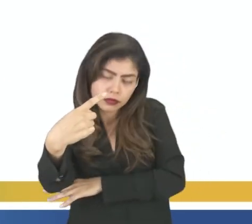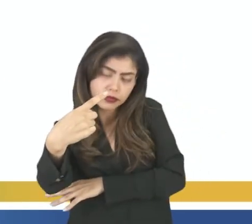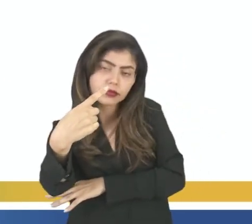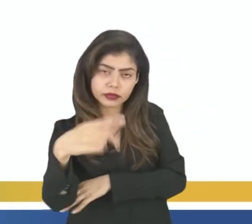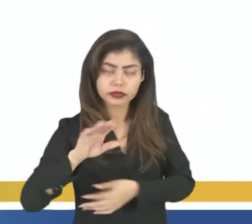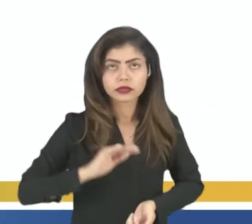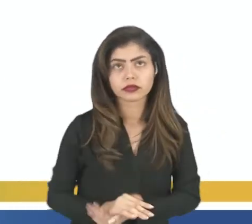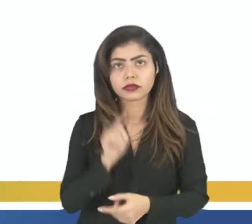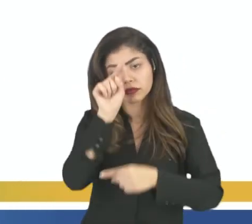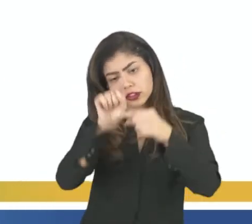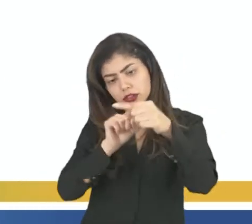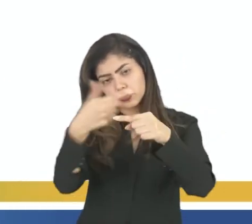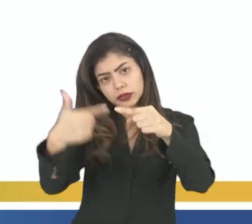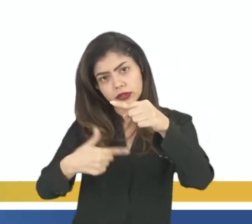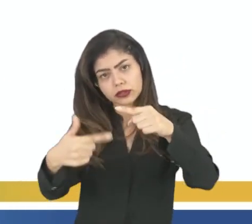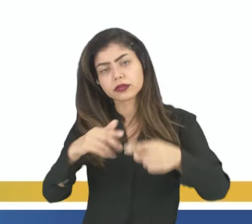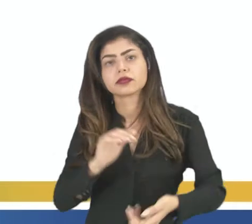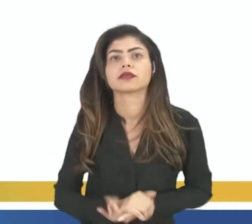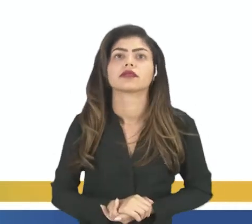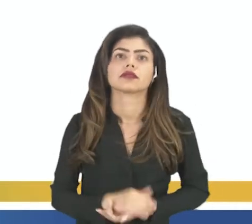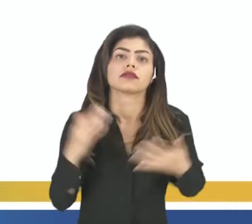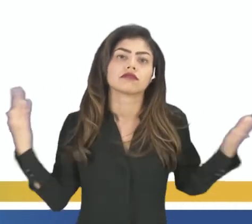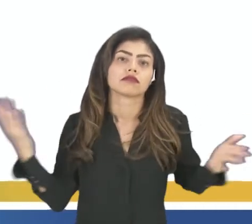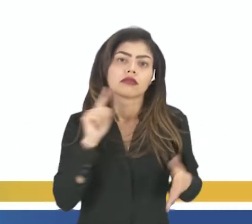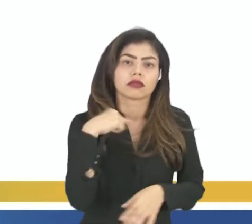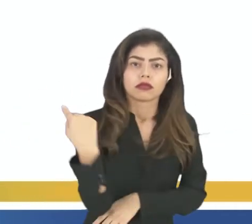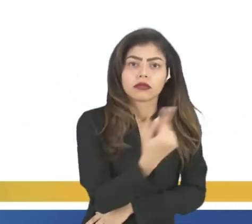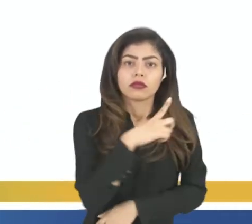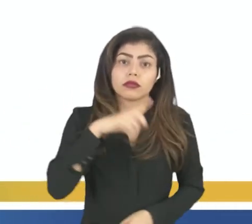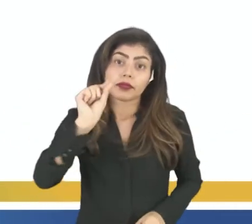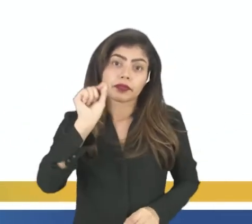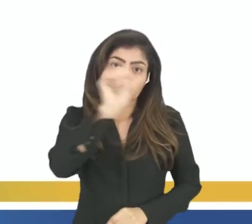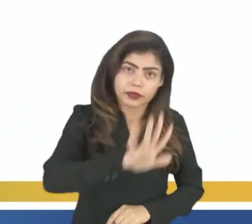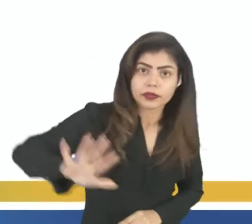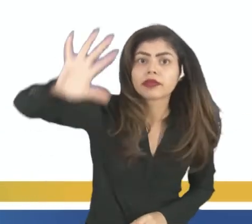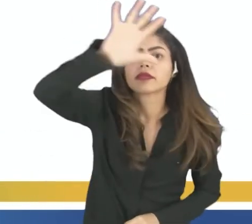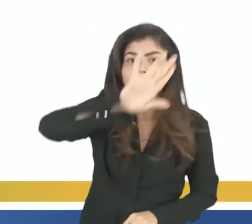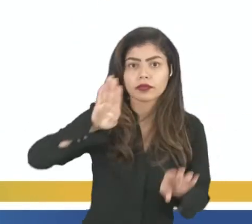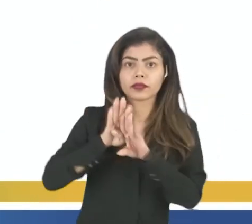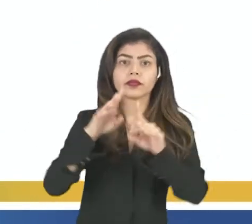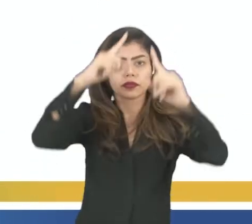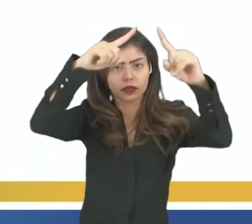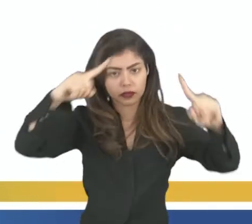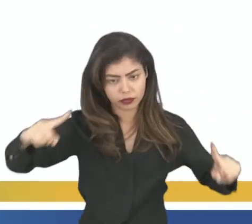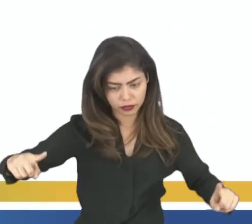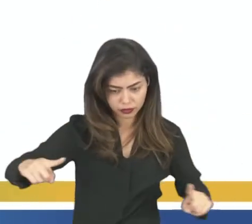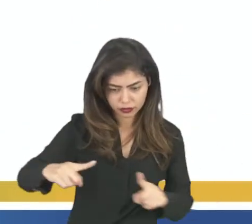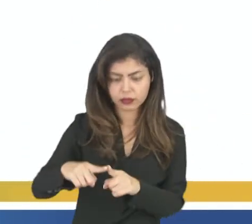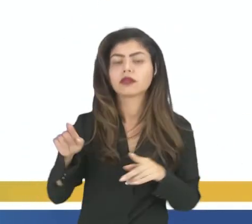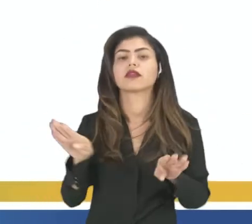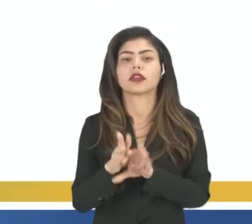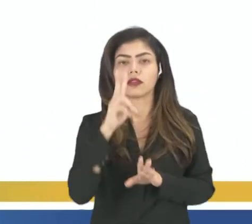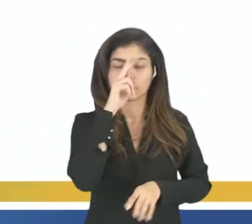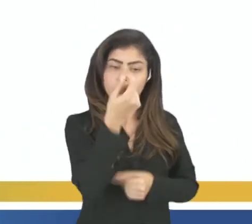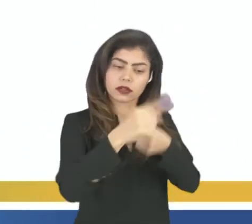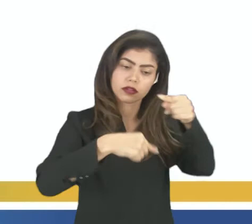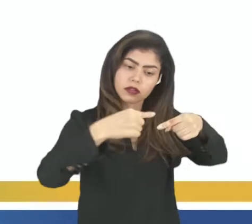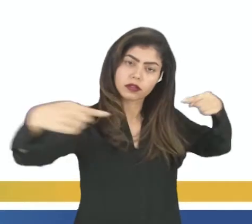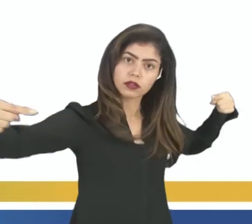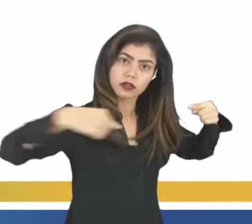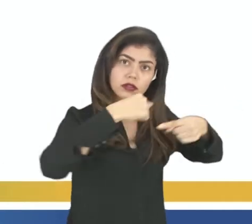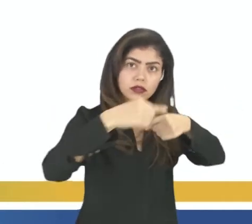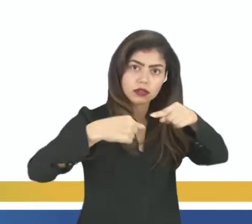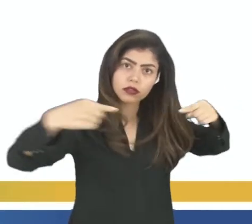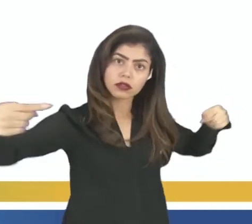é da equação da área do triangular. Então, nós temos aí a área de um triângulo em relação à força elástica vai dar x vezes